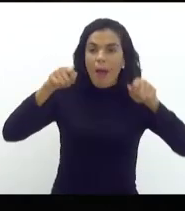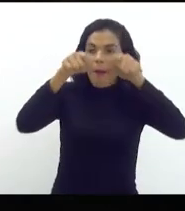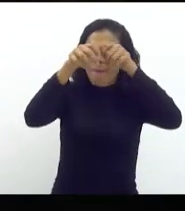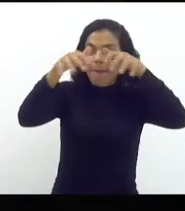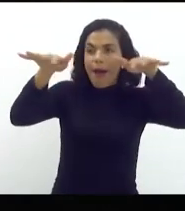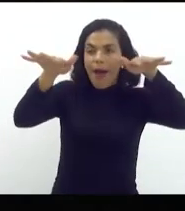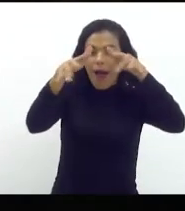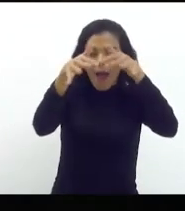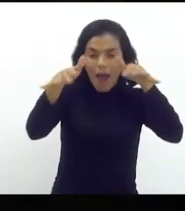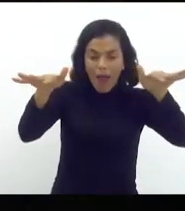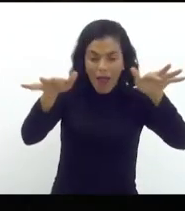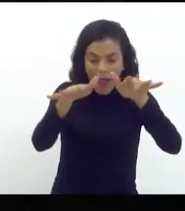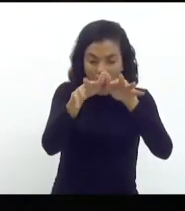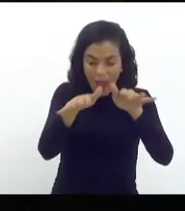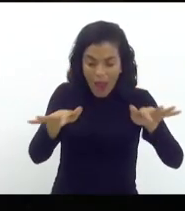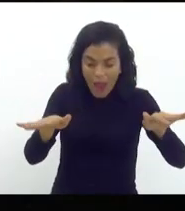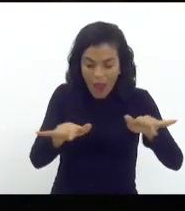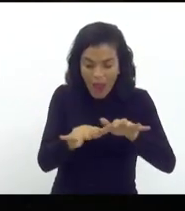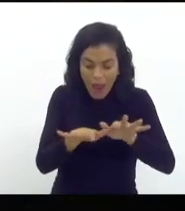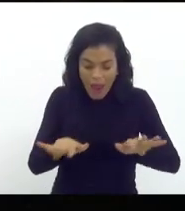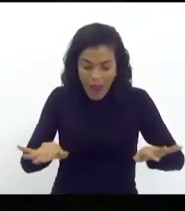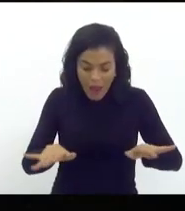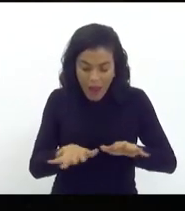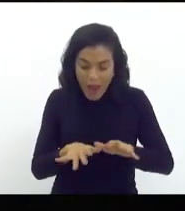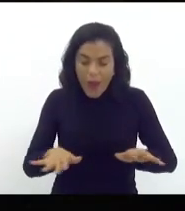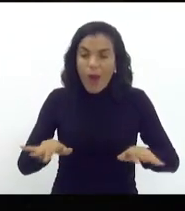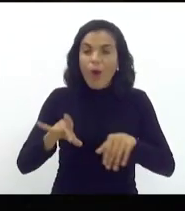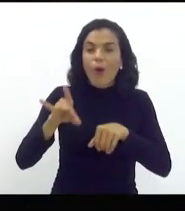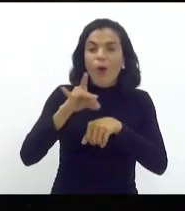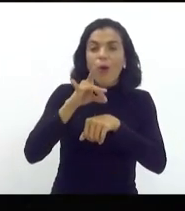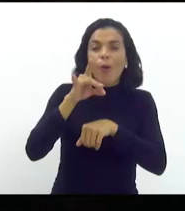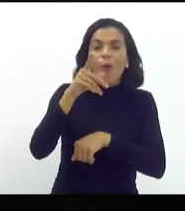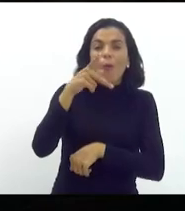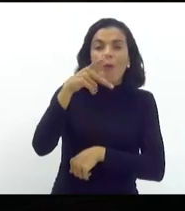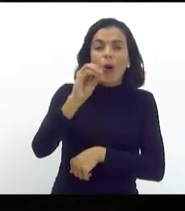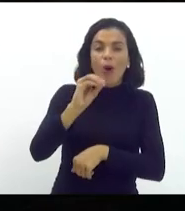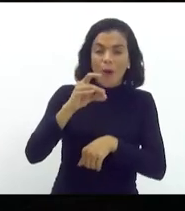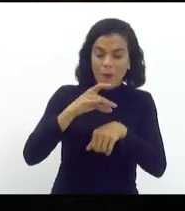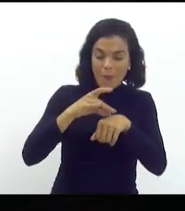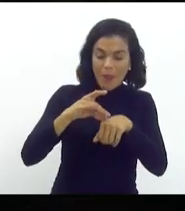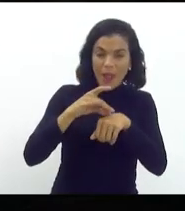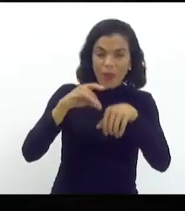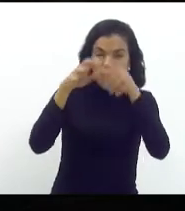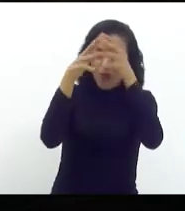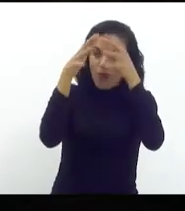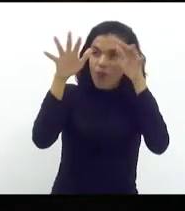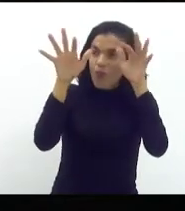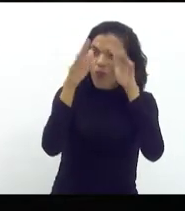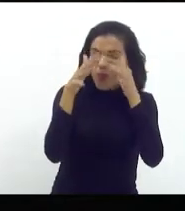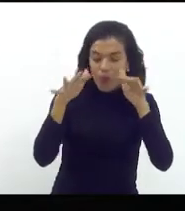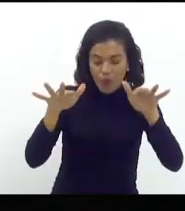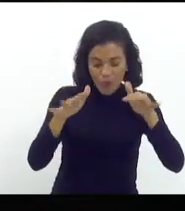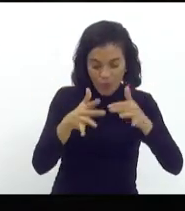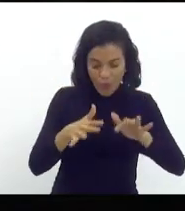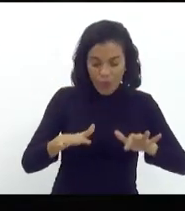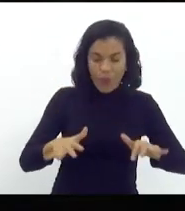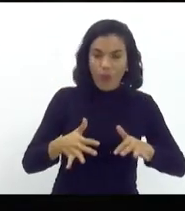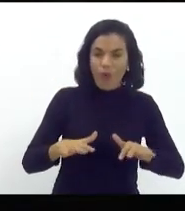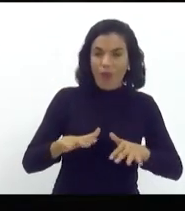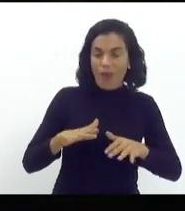sedimentares ou seja o pó preto que vem atormentando constantemente